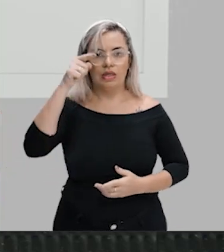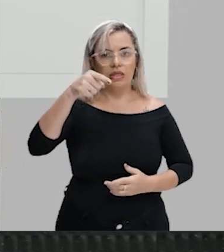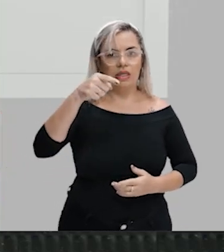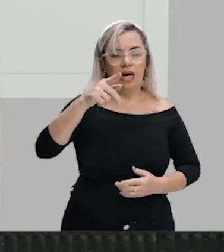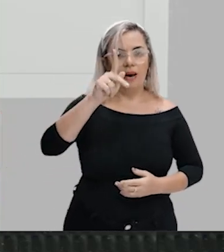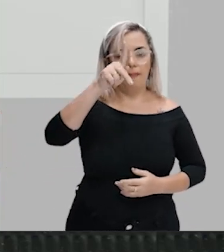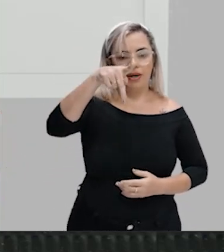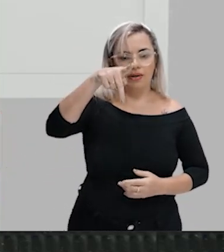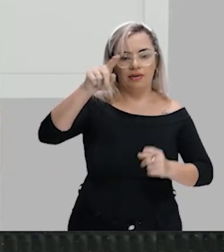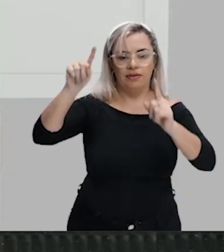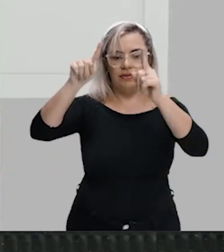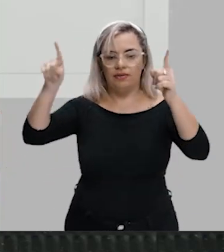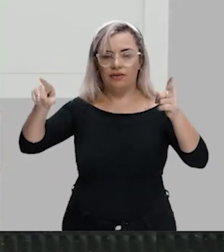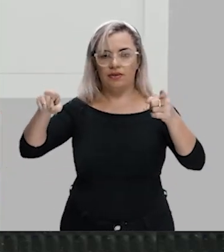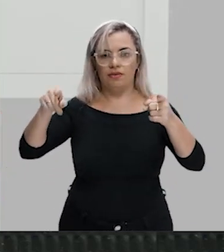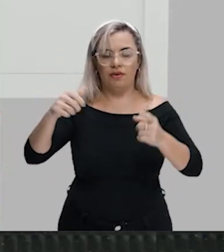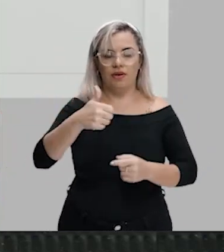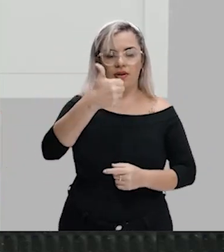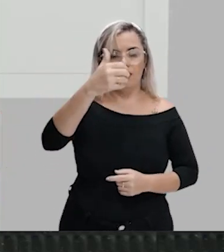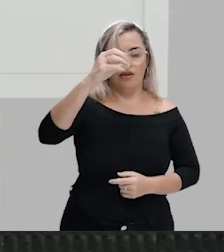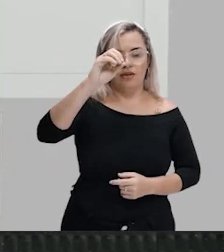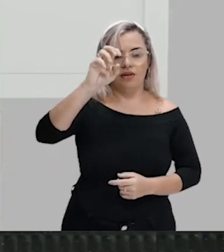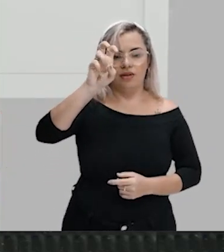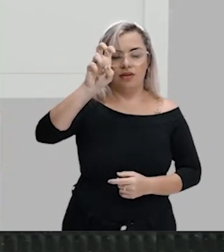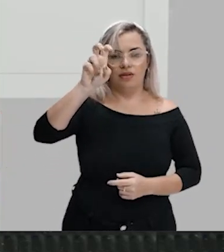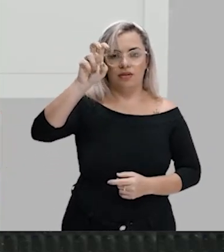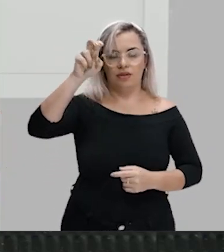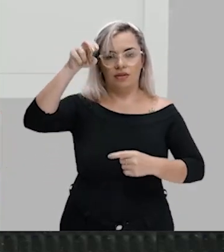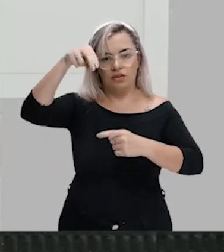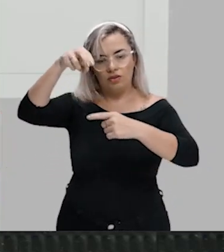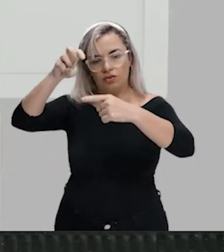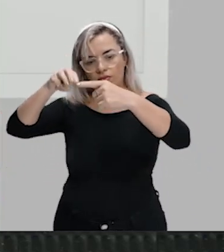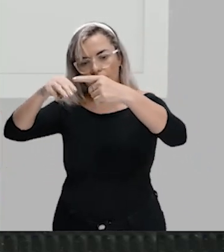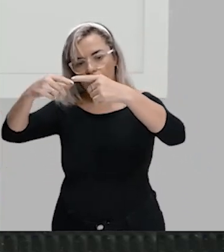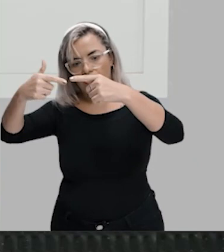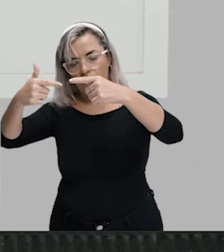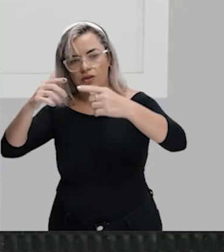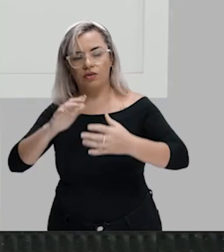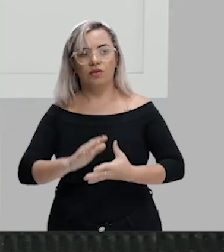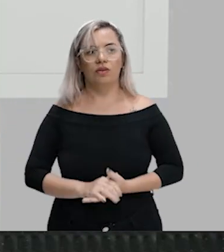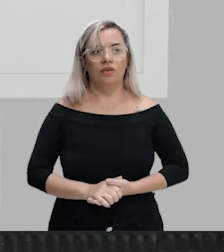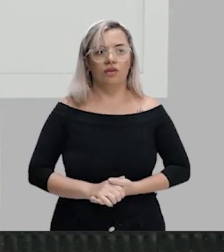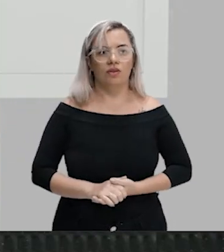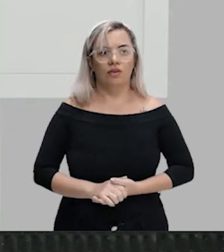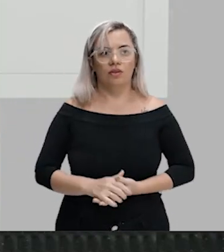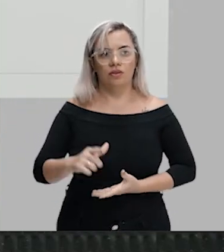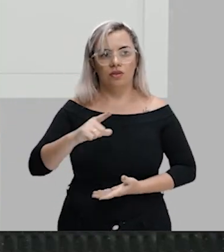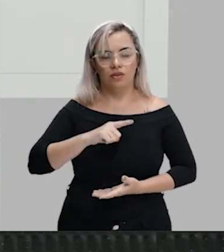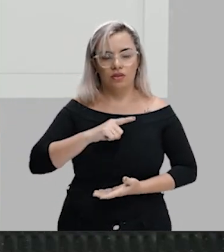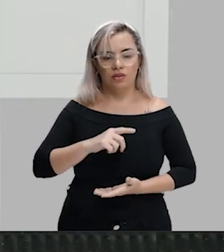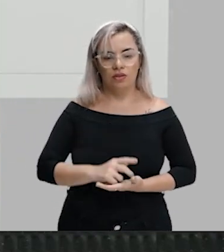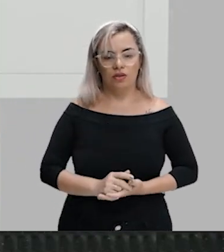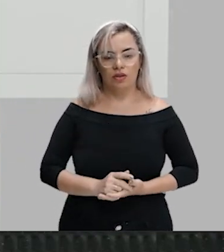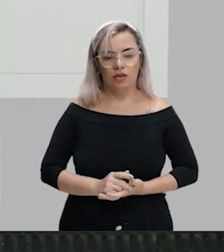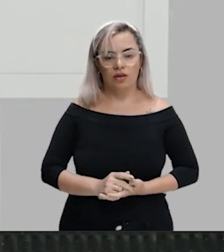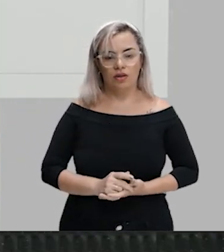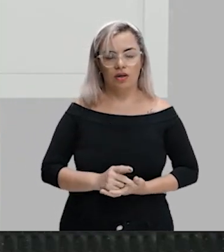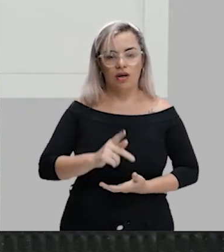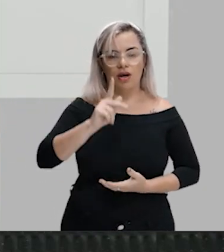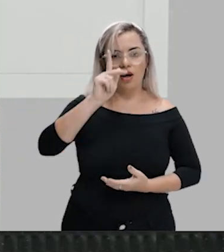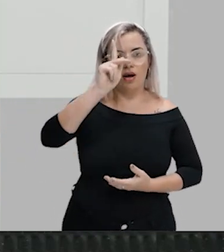para ser utilizado, ok? Então é o seguinte, eu tenho aqui a pressão 2 e a pressão